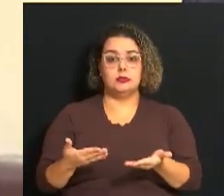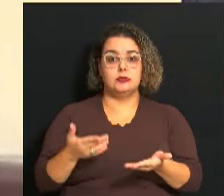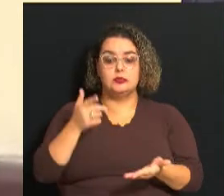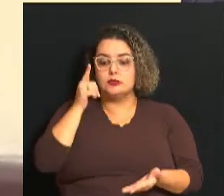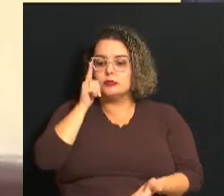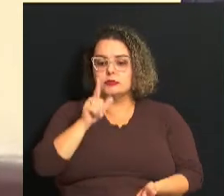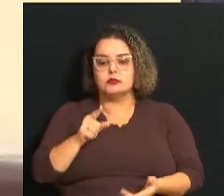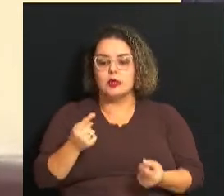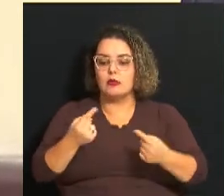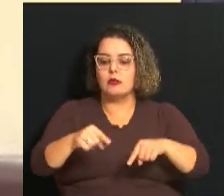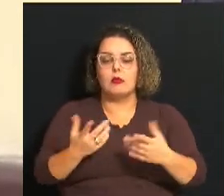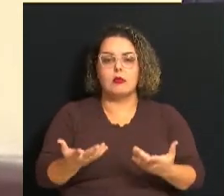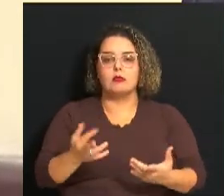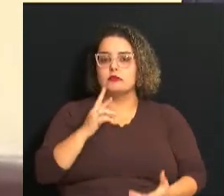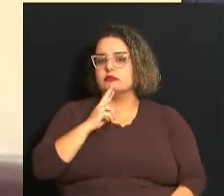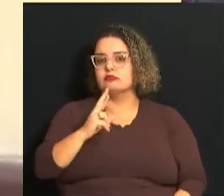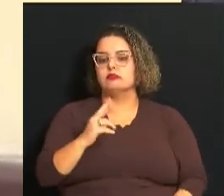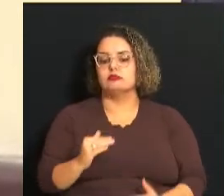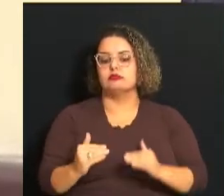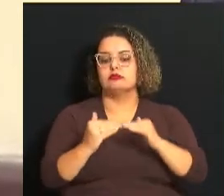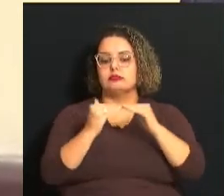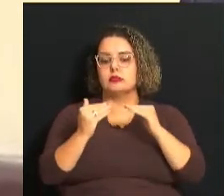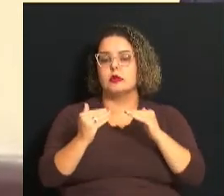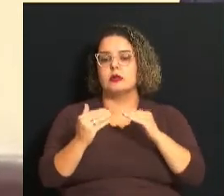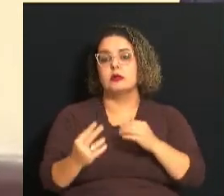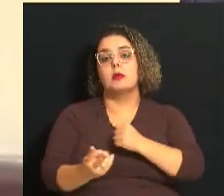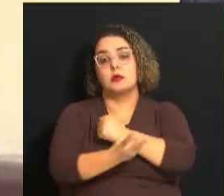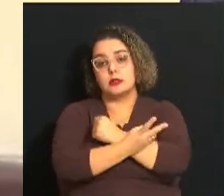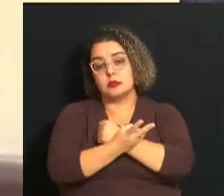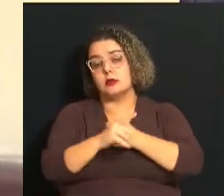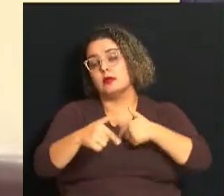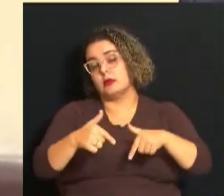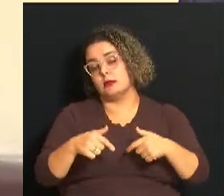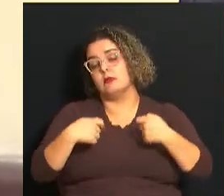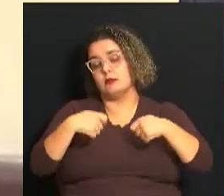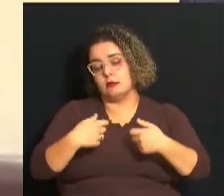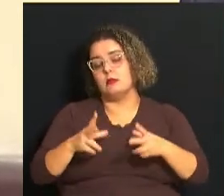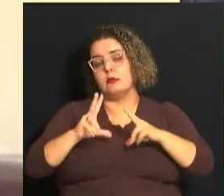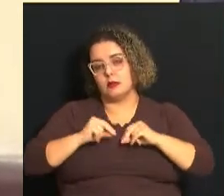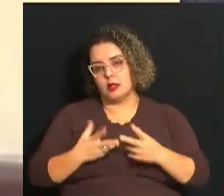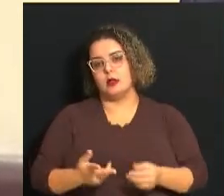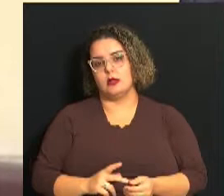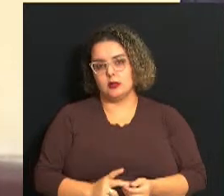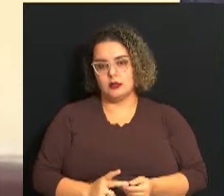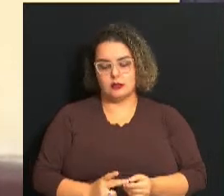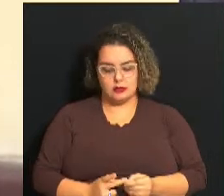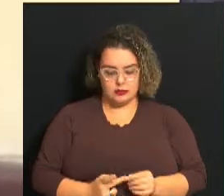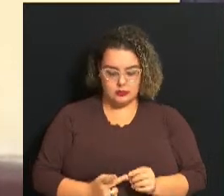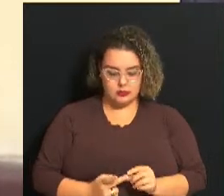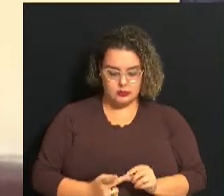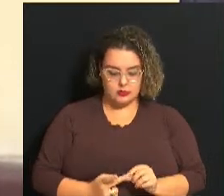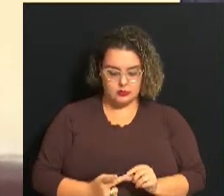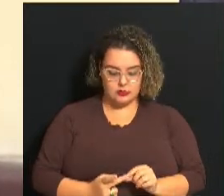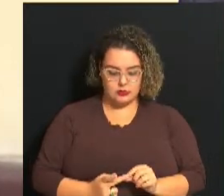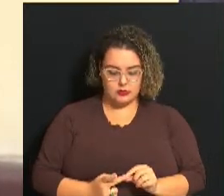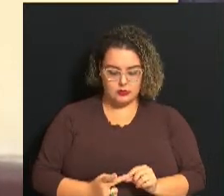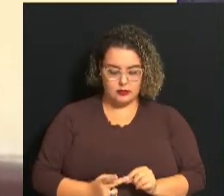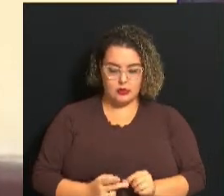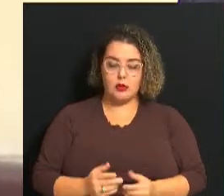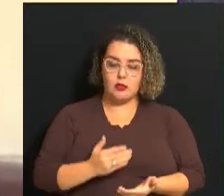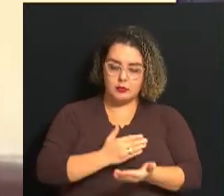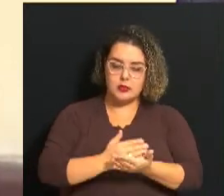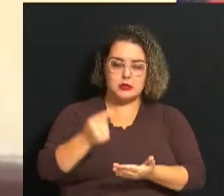uma resposta à altura da proteção que o trabalhador merece o trabalhador merece então é esse a introdução que a gente precisa